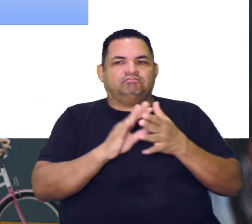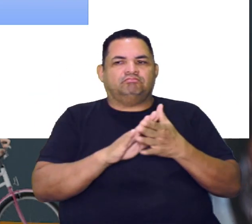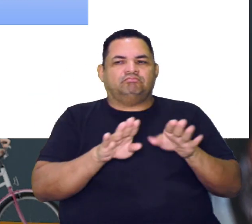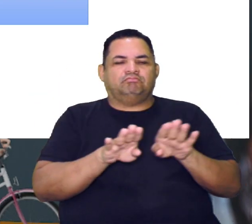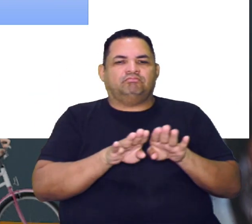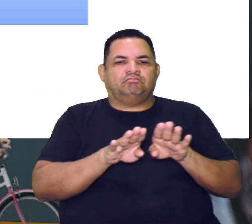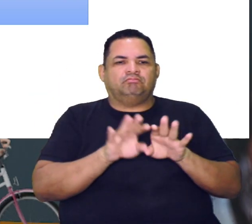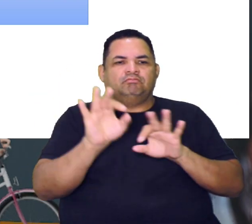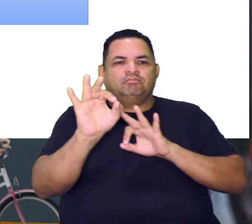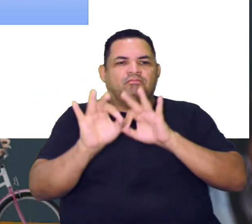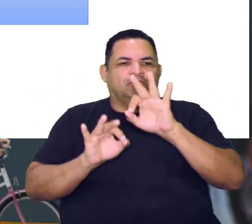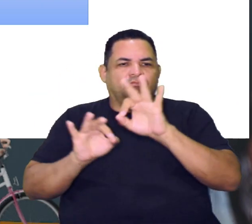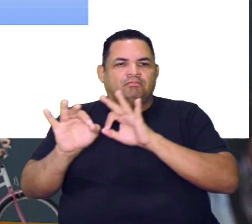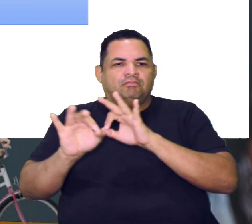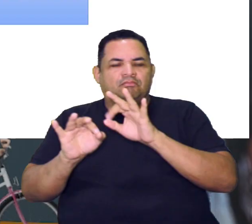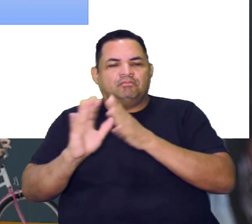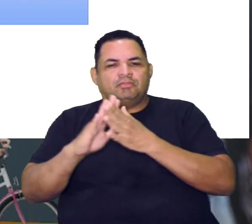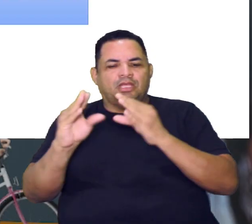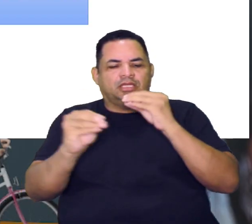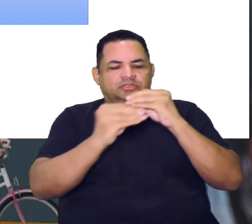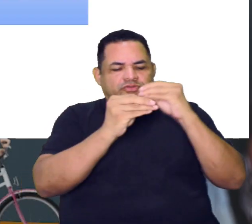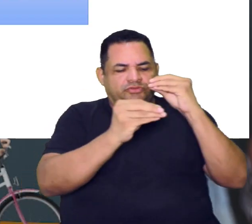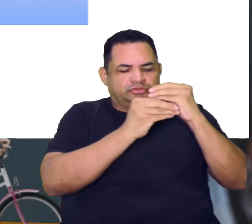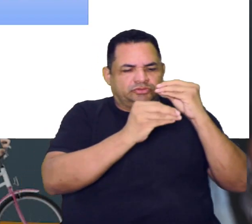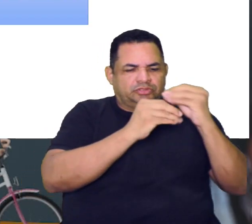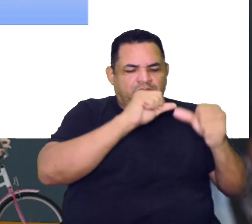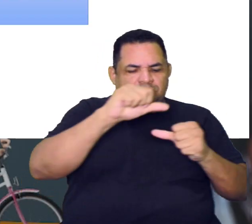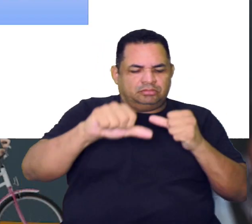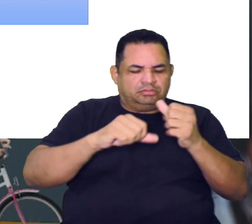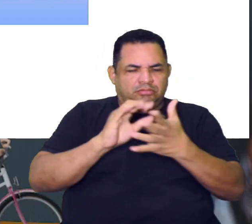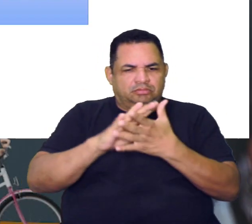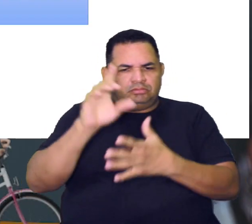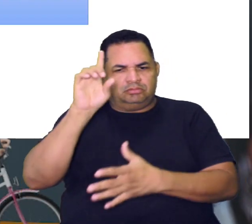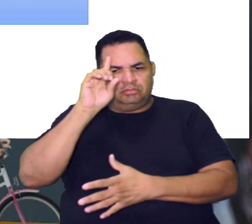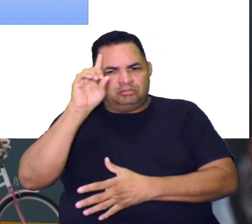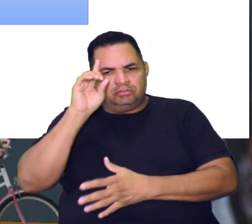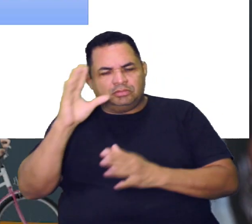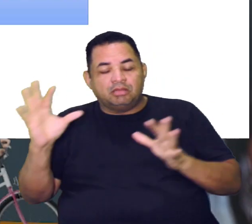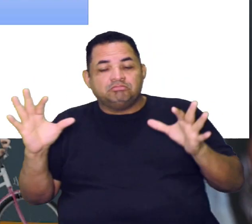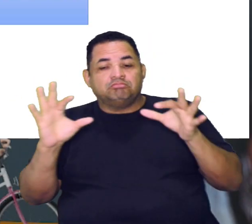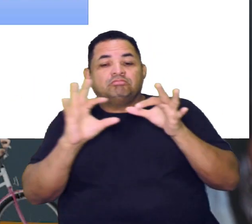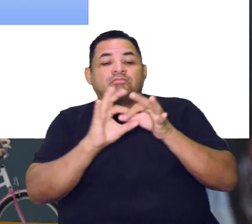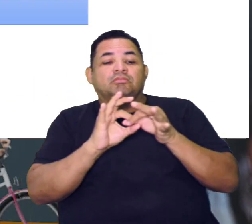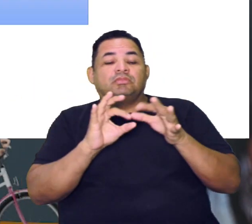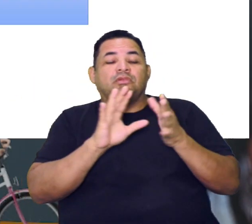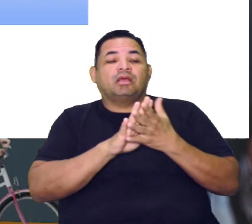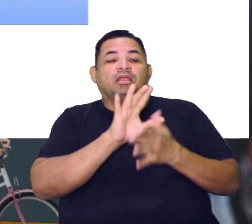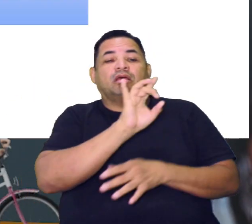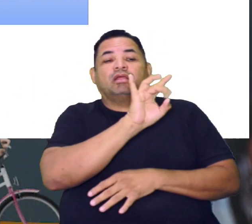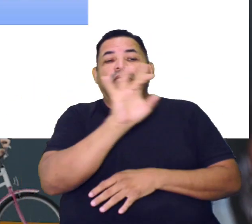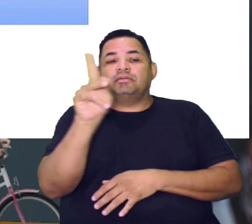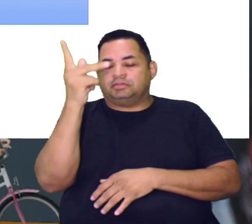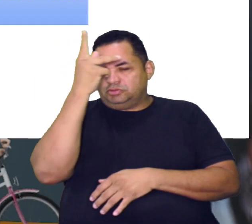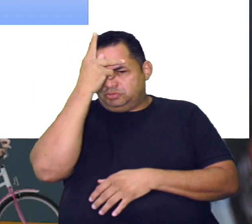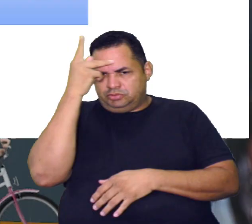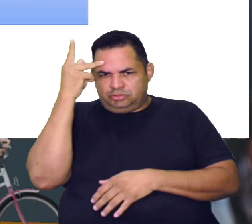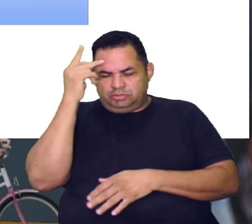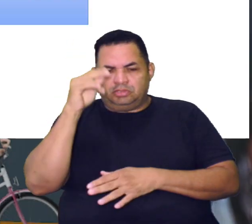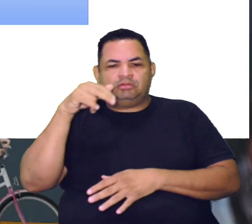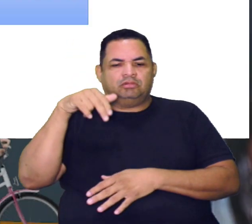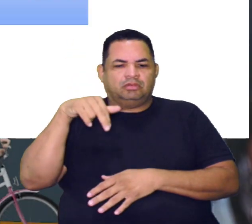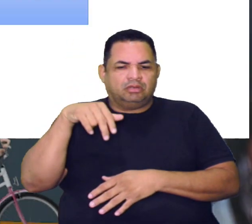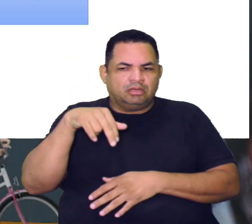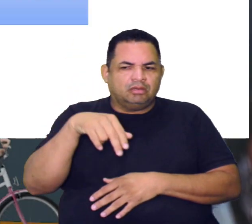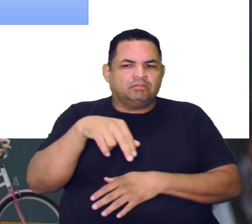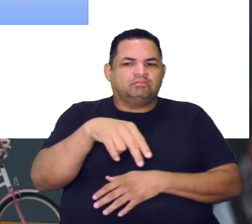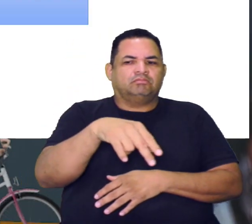pode implantar, pode colocar mudanças simples no meu dia a dia, dentro do seu contexto, né? Caminhando um